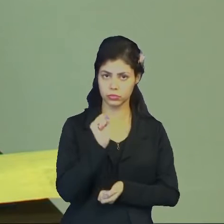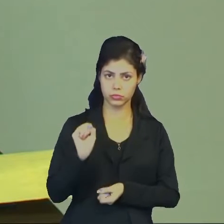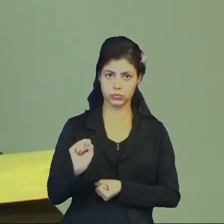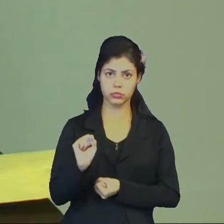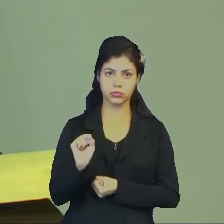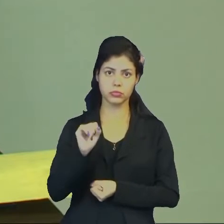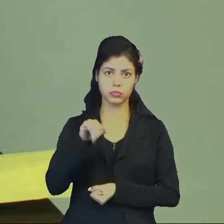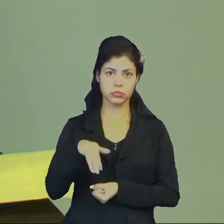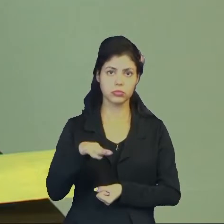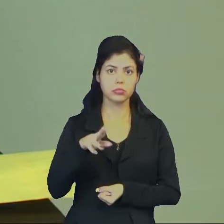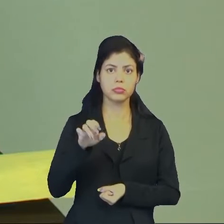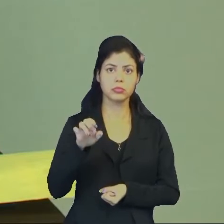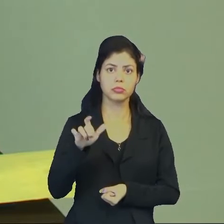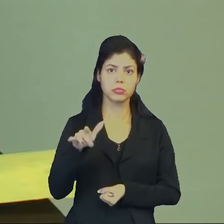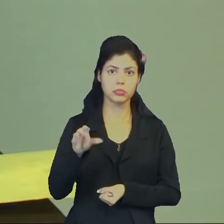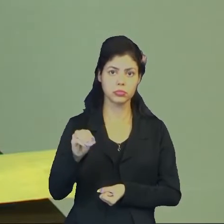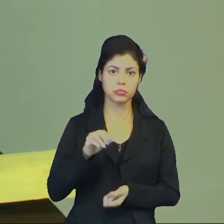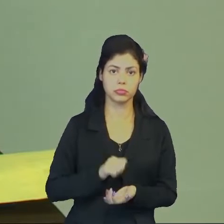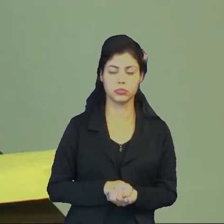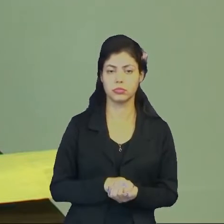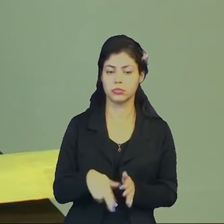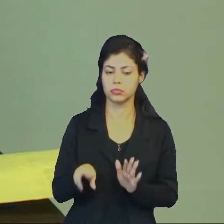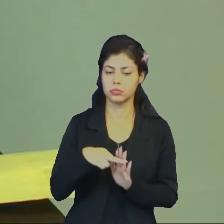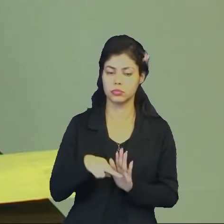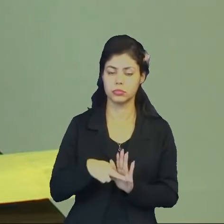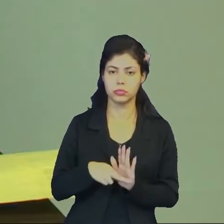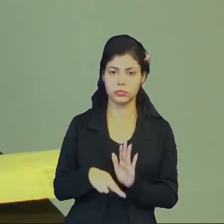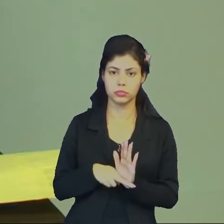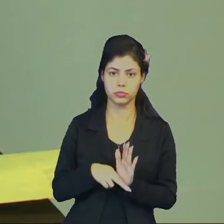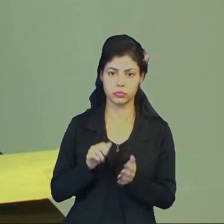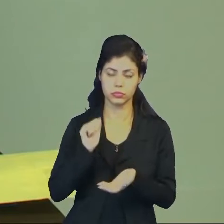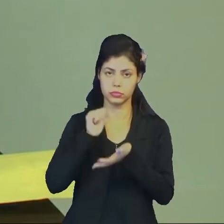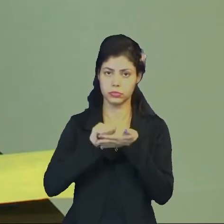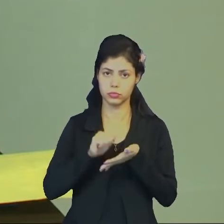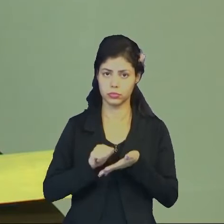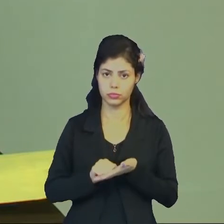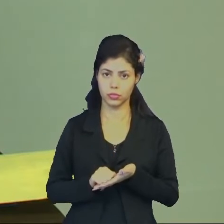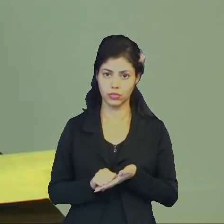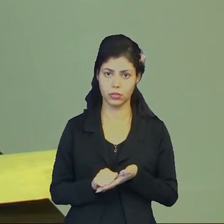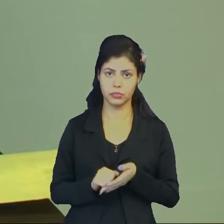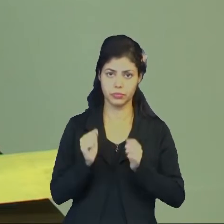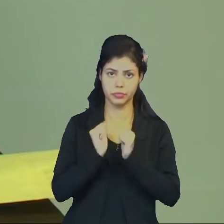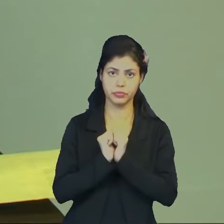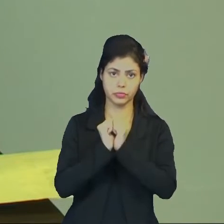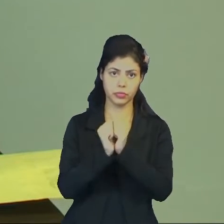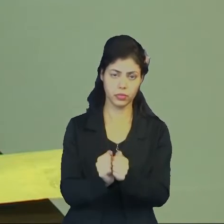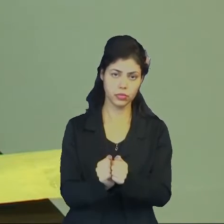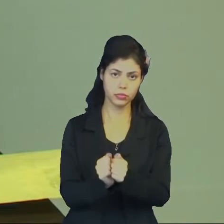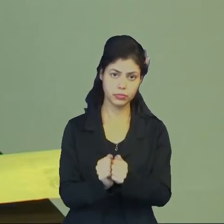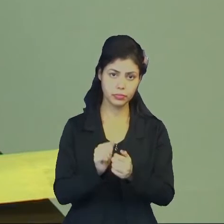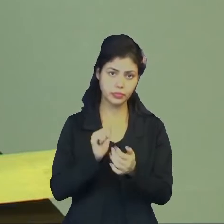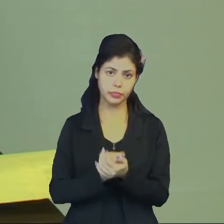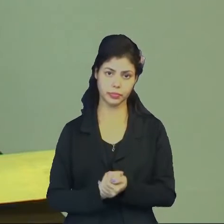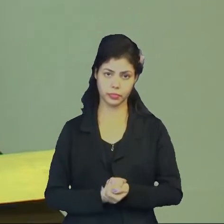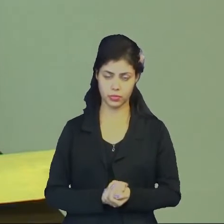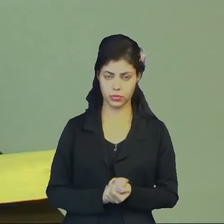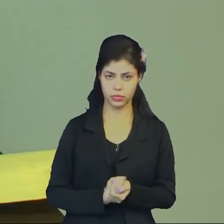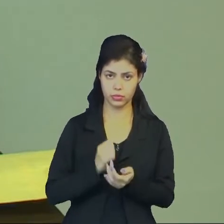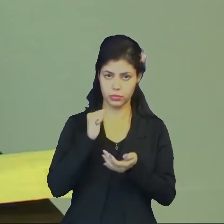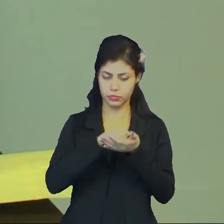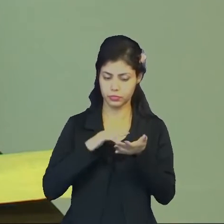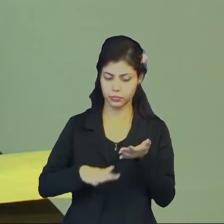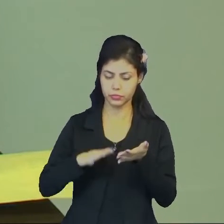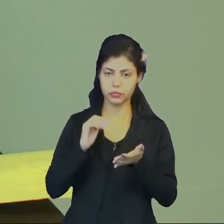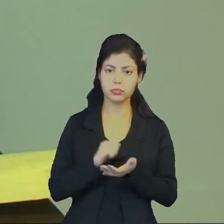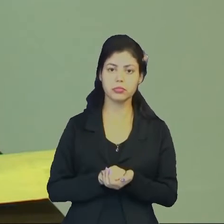SS no meio, ele tem algumas regras. Vamos fazer algumas escritas e relembrar essas regras juntos, tá bom? Primeira palavra da nossa